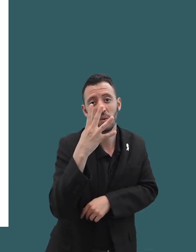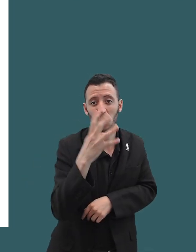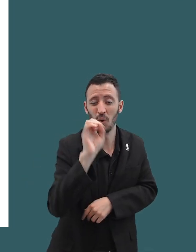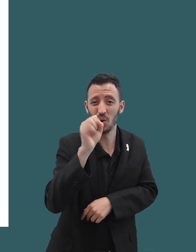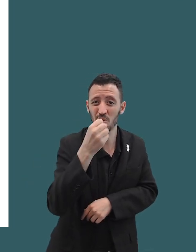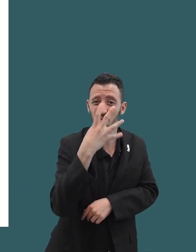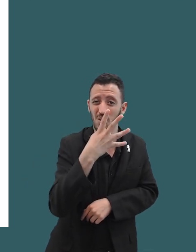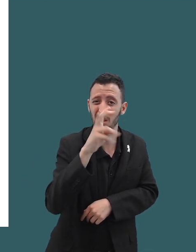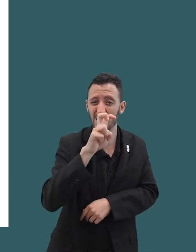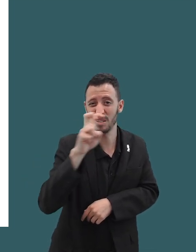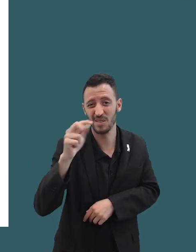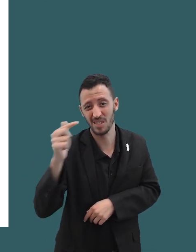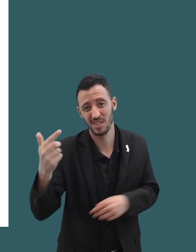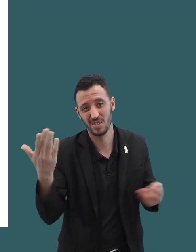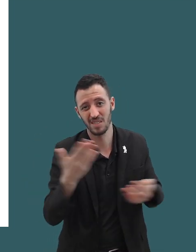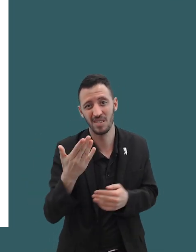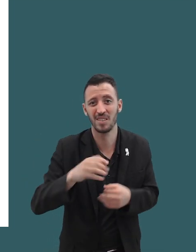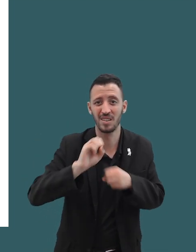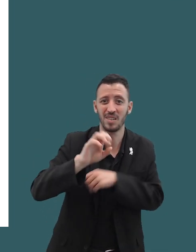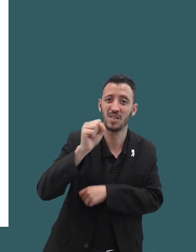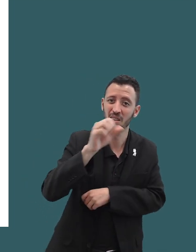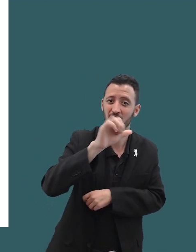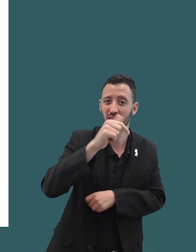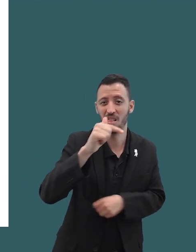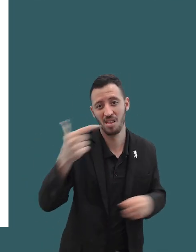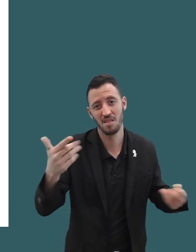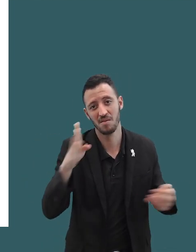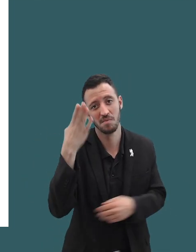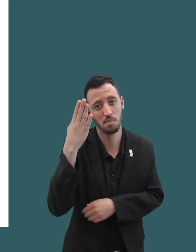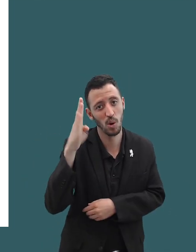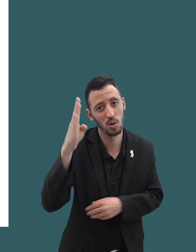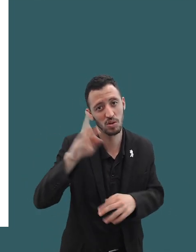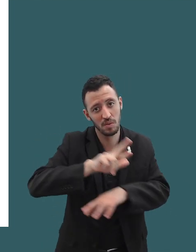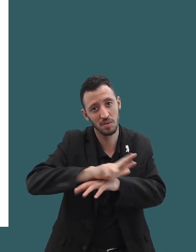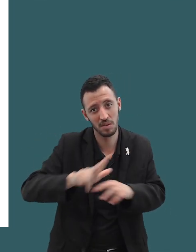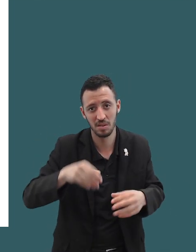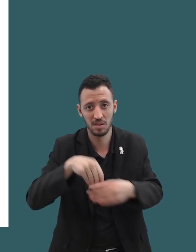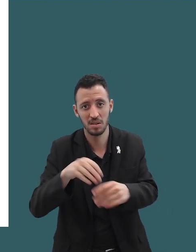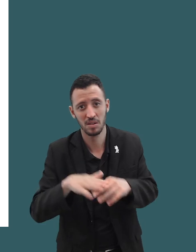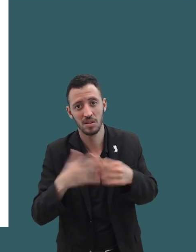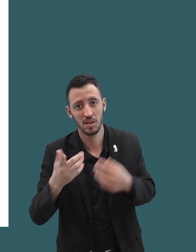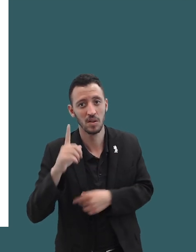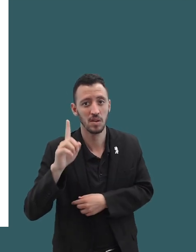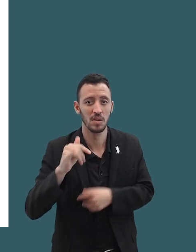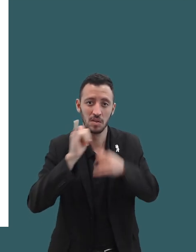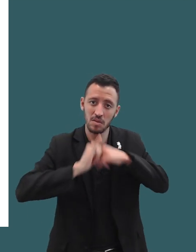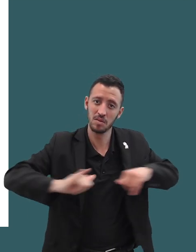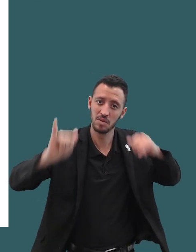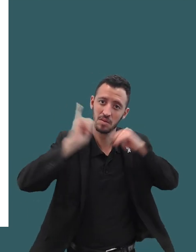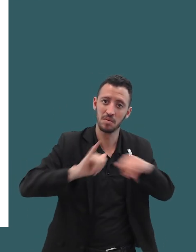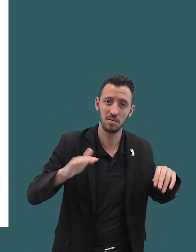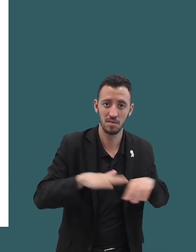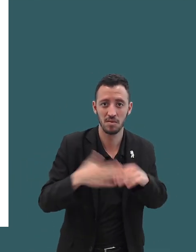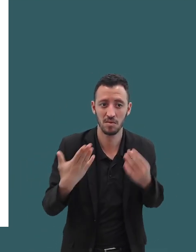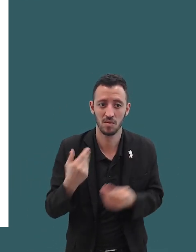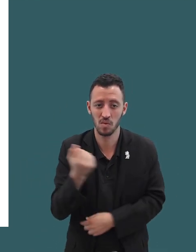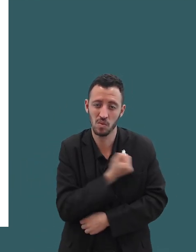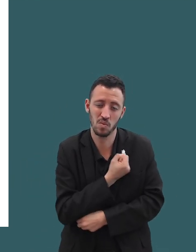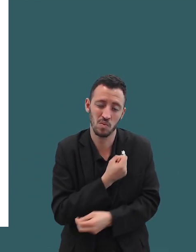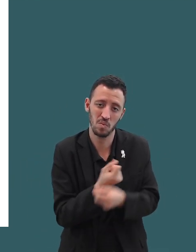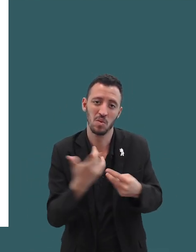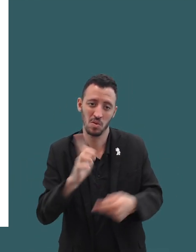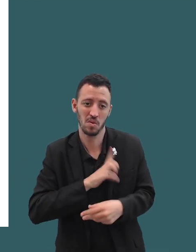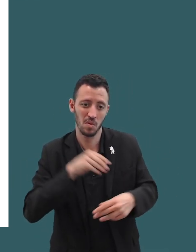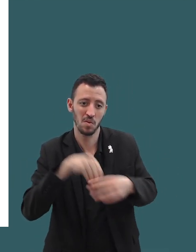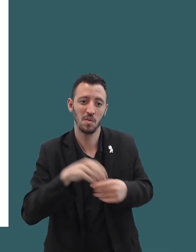1.157. Educação científica nas escolas, 1.792. Educação na biologia, 318. Na divulgação, e por aí vai. Né? Os números estão aí,